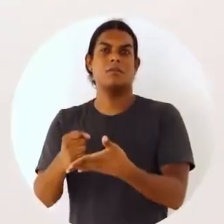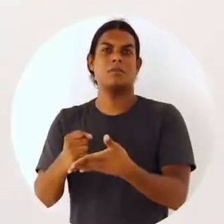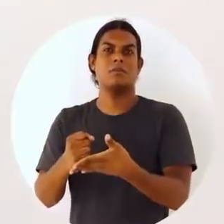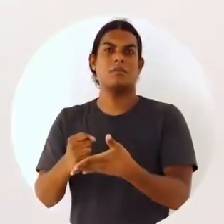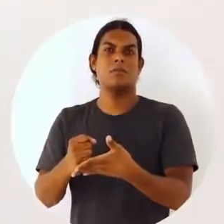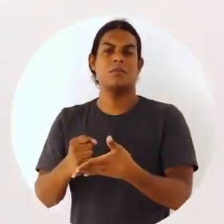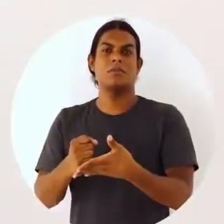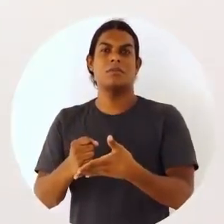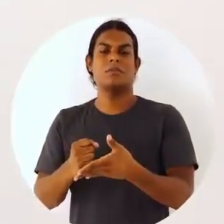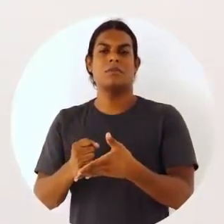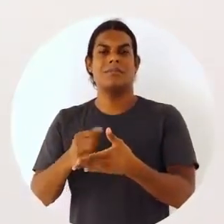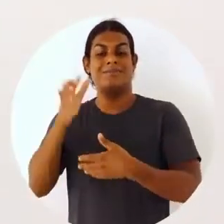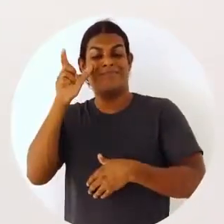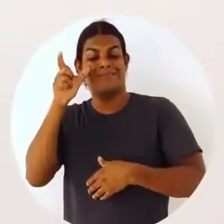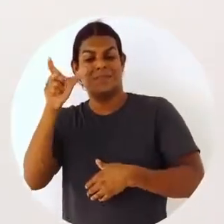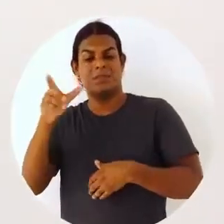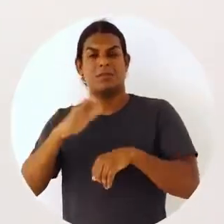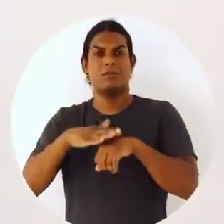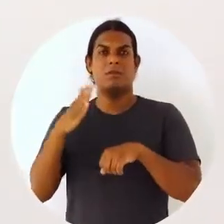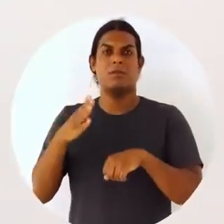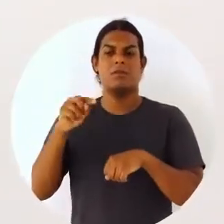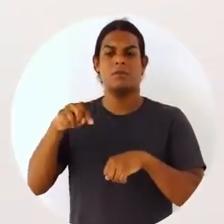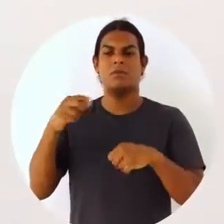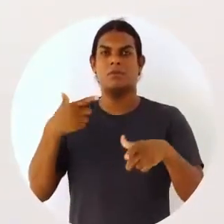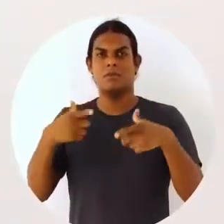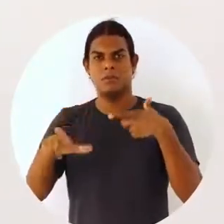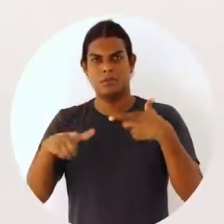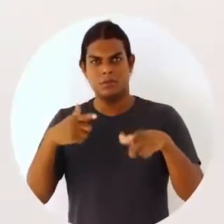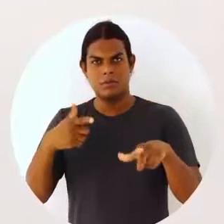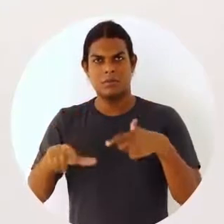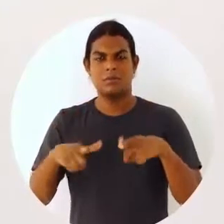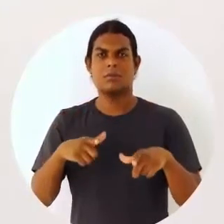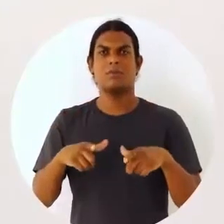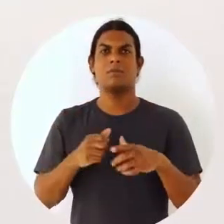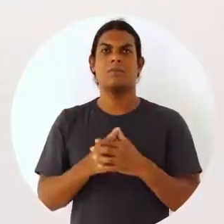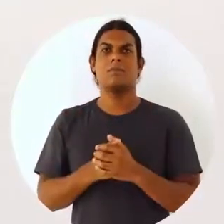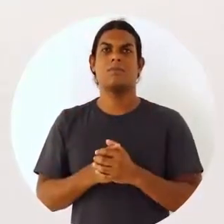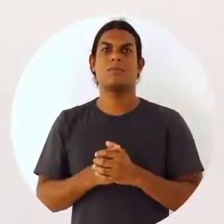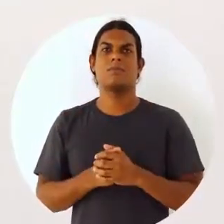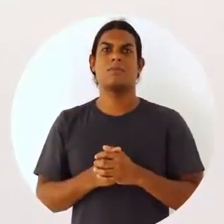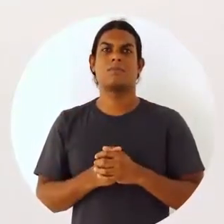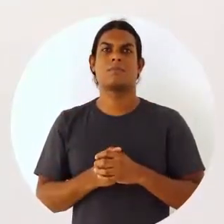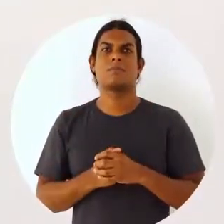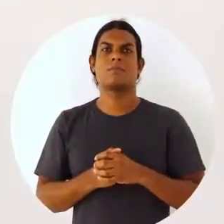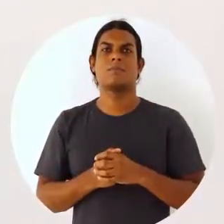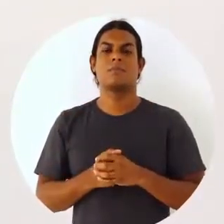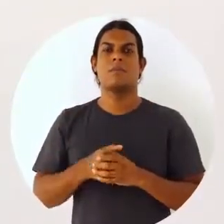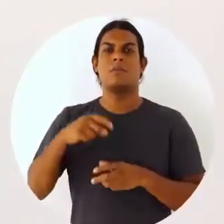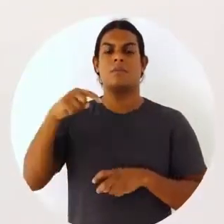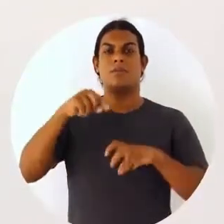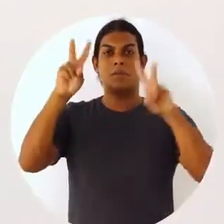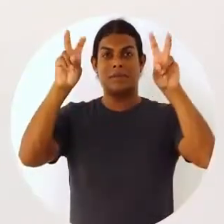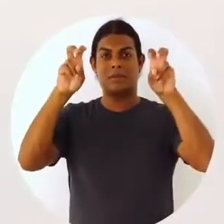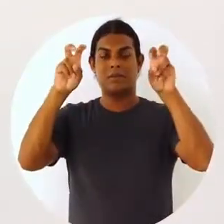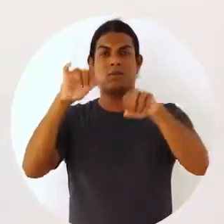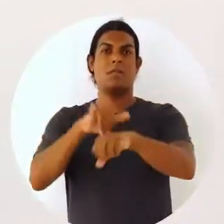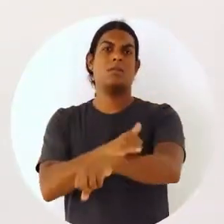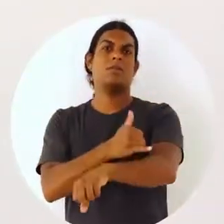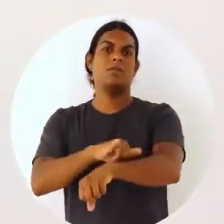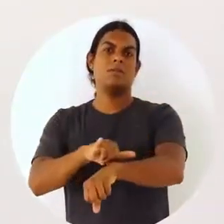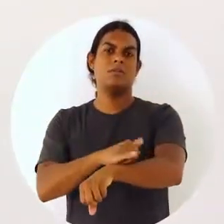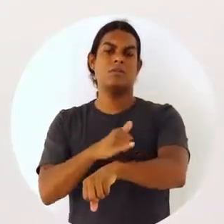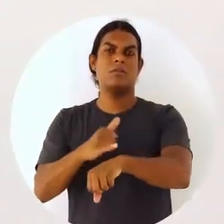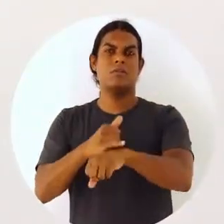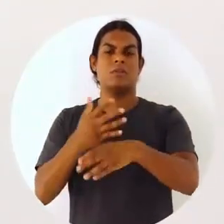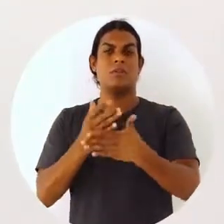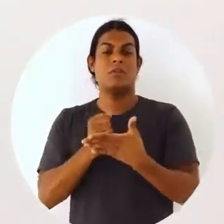se interessar mais por aquele processo. E Adam Smith dizia que geralmente esses elementos que devem levar o ser humano a se interessar mais